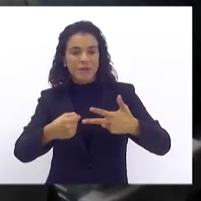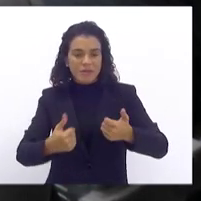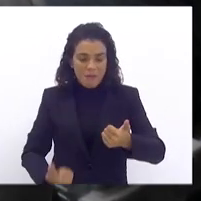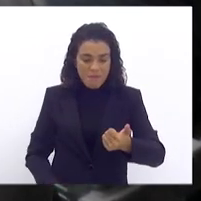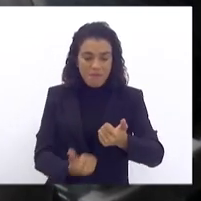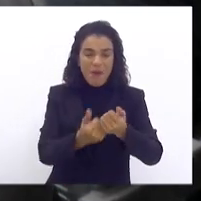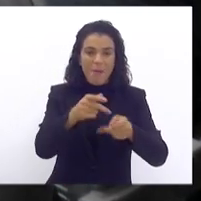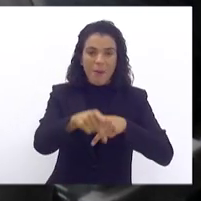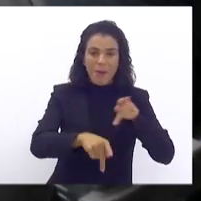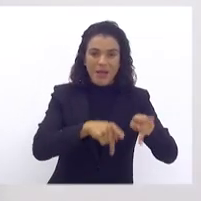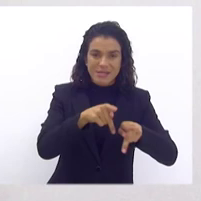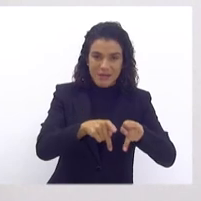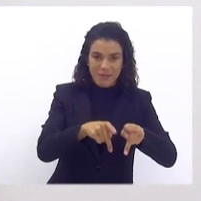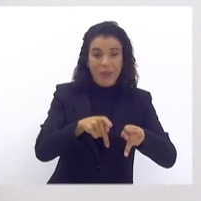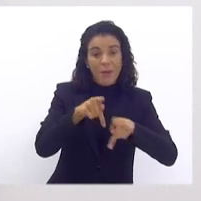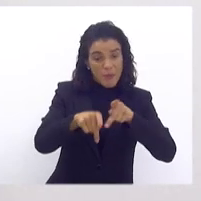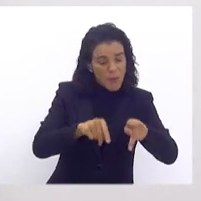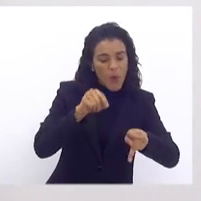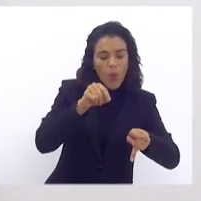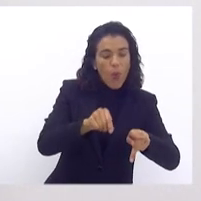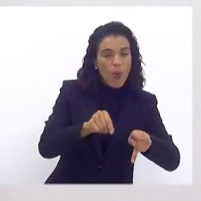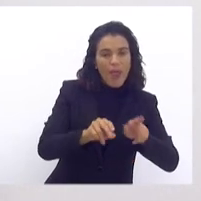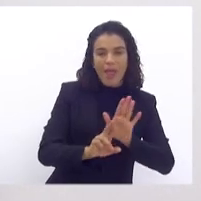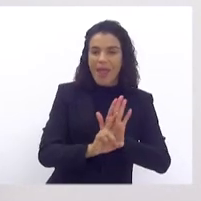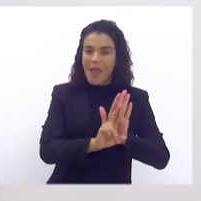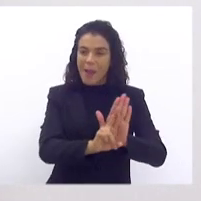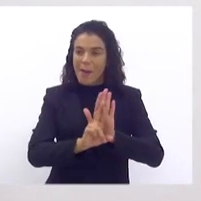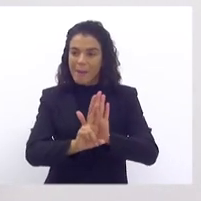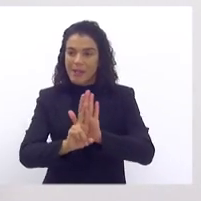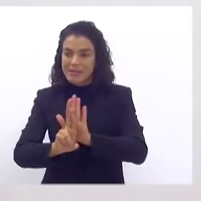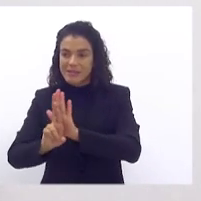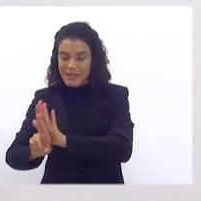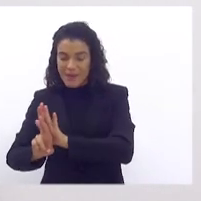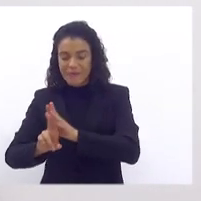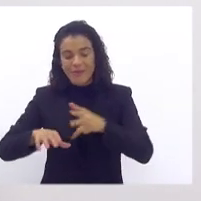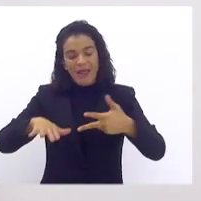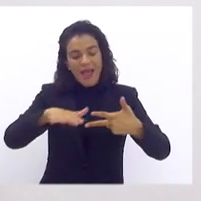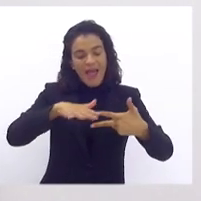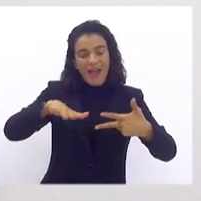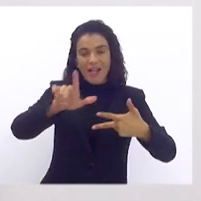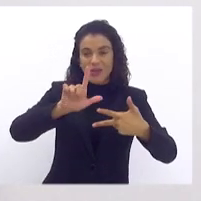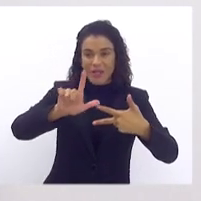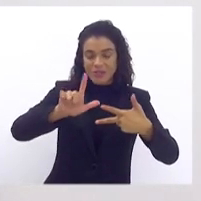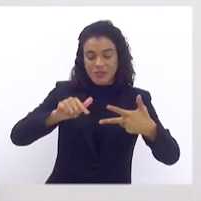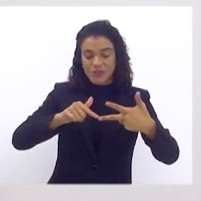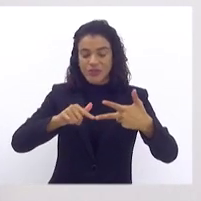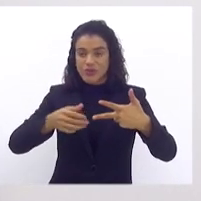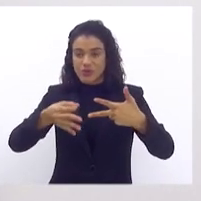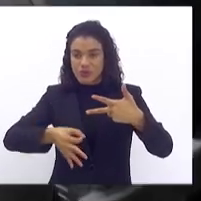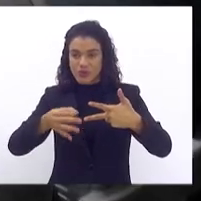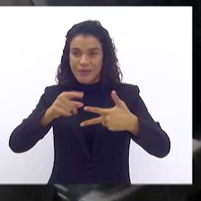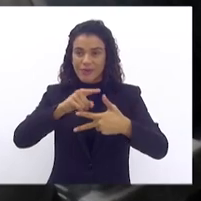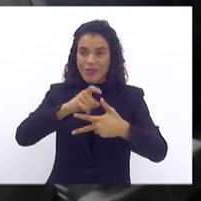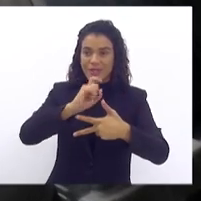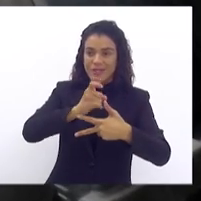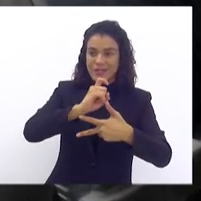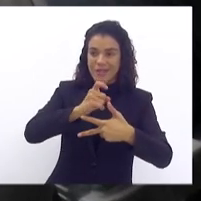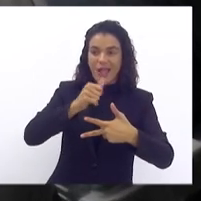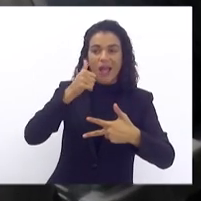ali representada. A gente observa que, tanto no campo do legislativo, quanto do judiciário e também do executivo, as mulheres